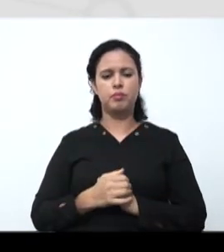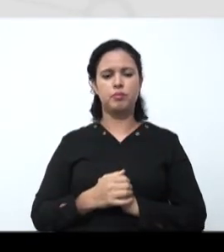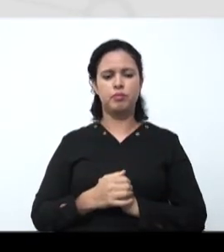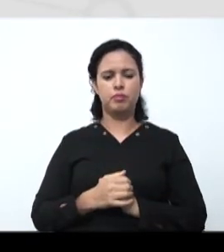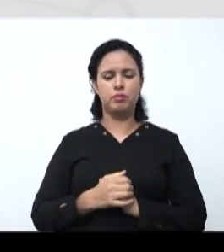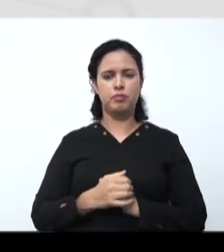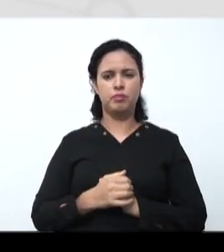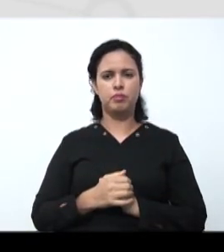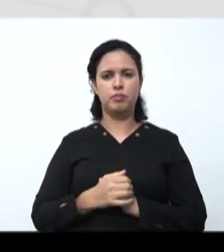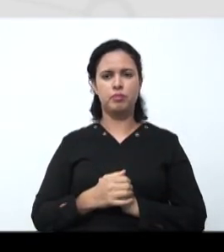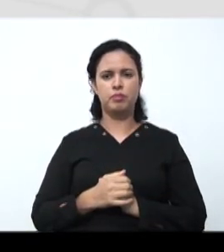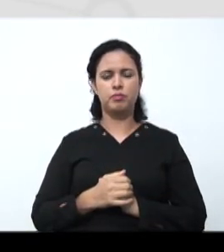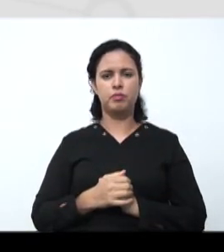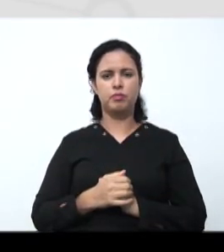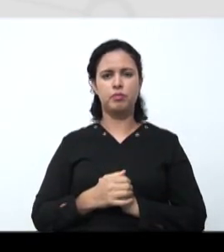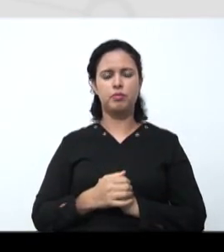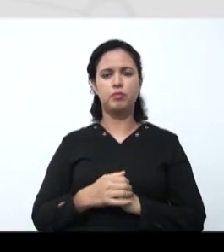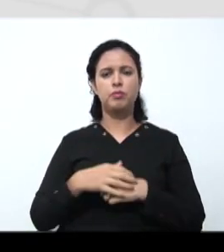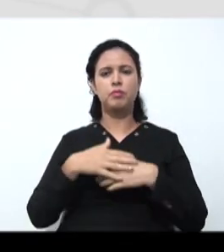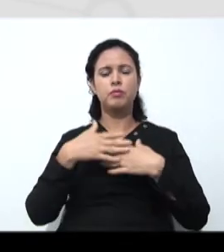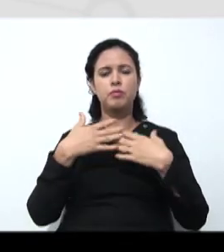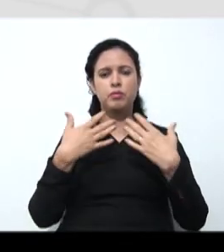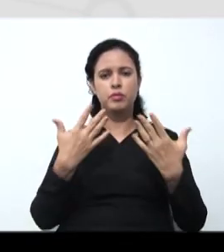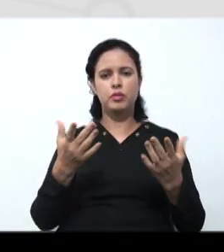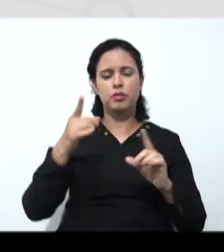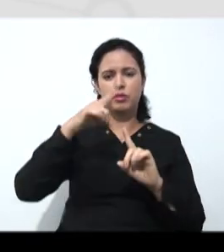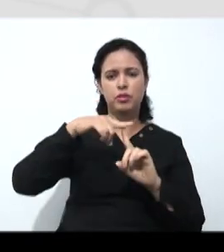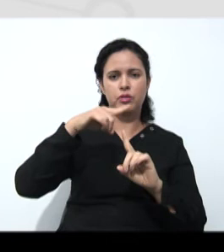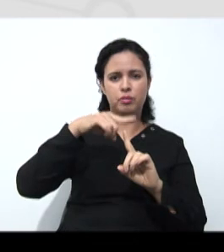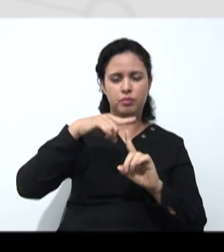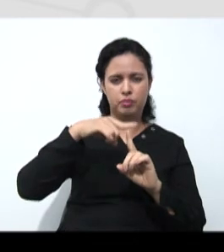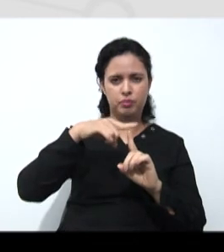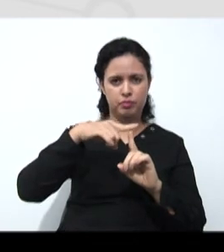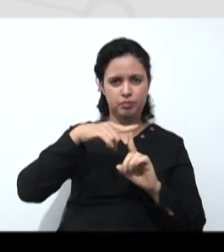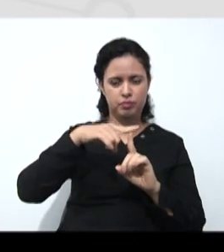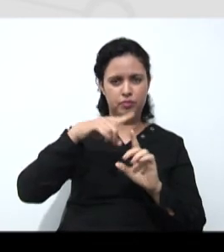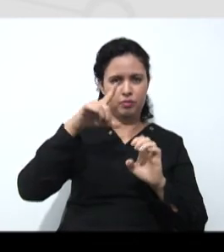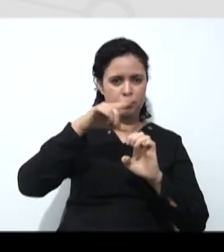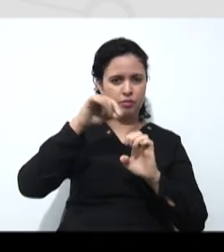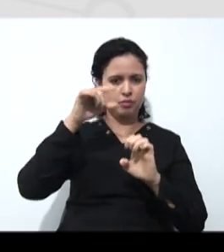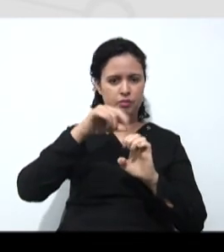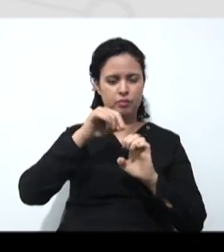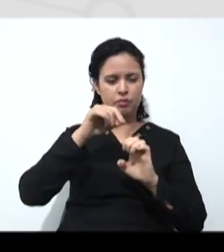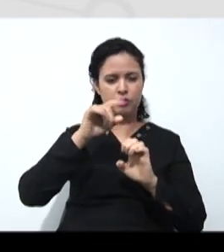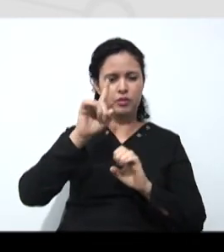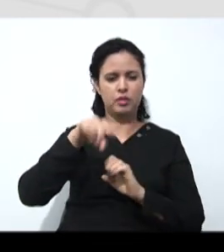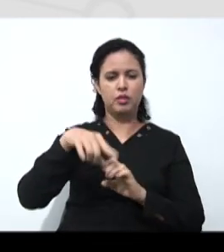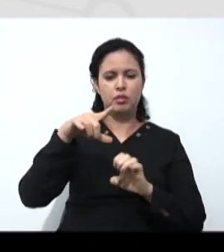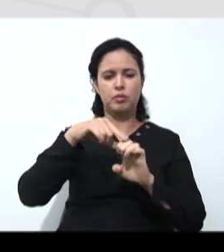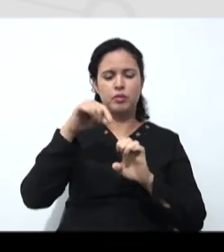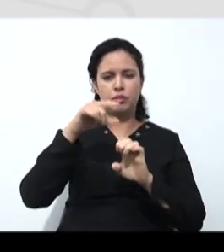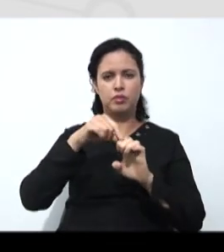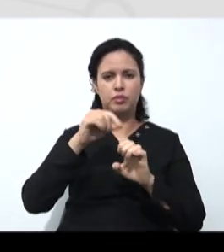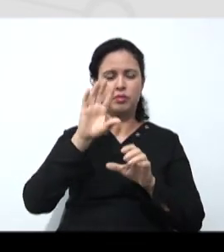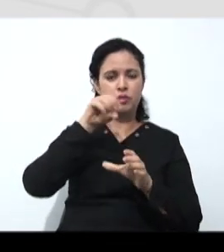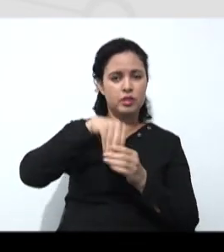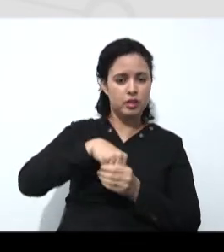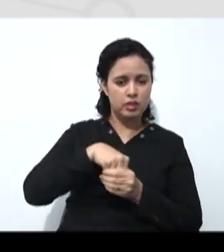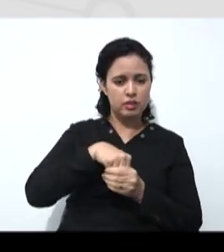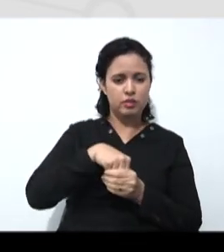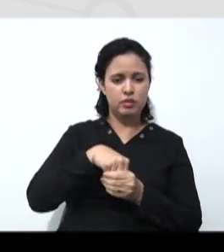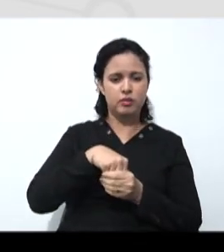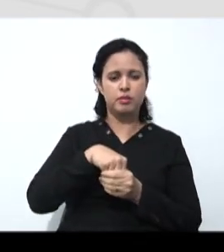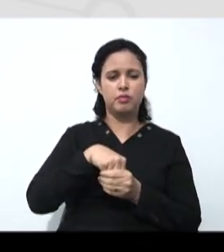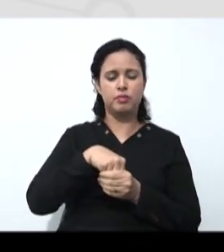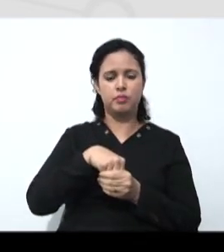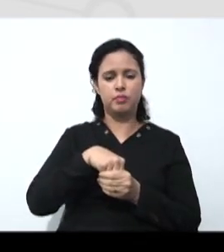empreendedora que é a Maria Antônia. Então vamos lá, qual tipo de empreendedora então que ela é? A gente colocou aqui, ó, empreendedora interna. Por que